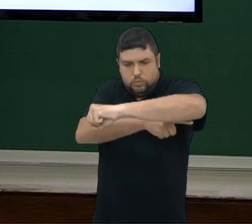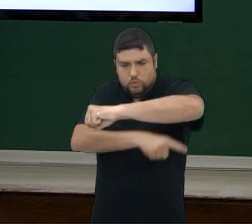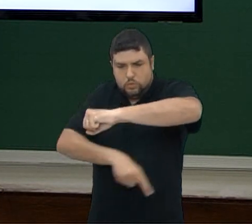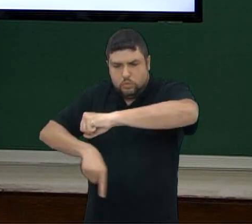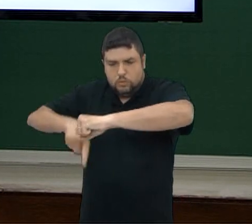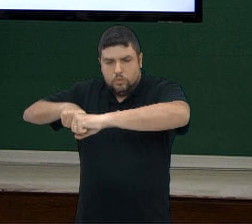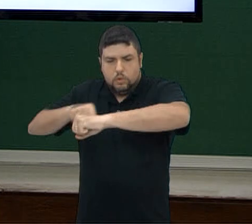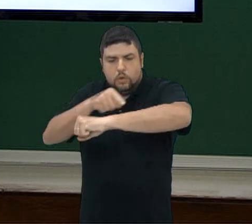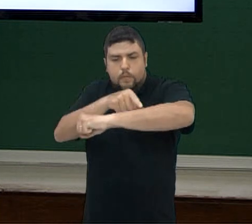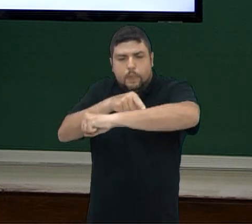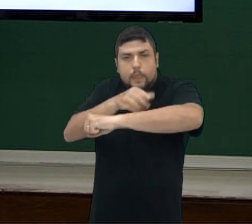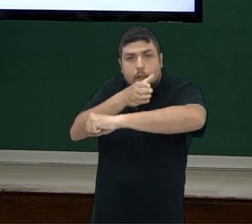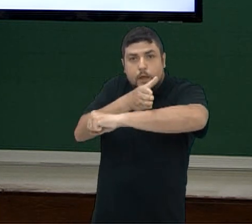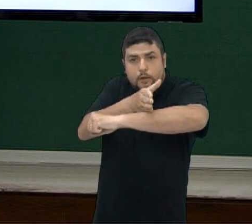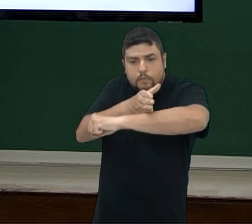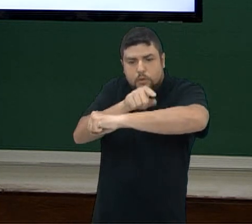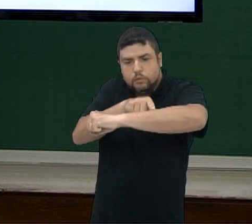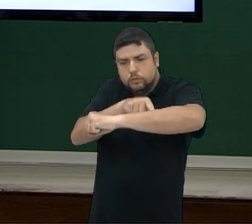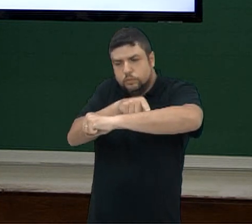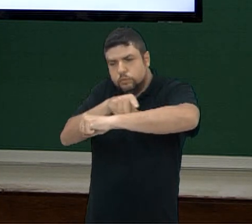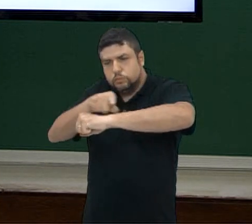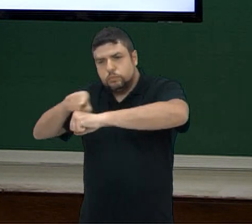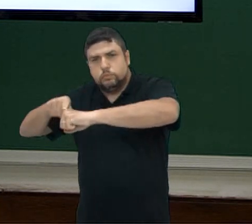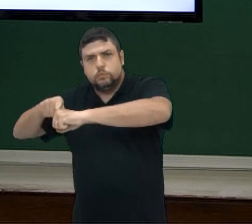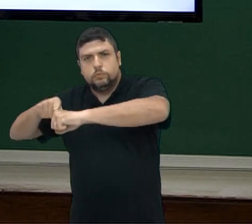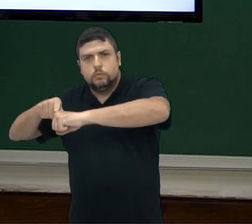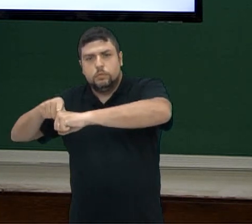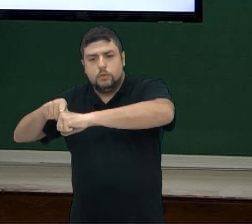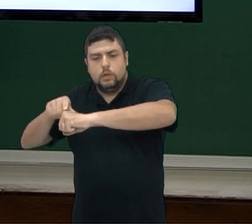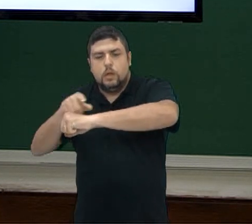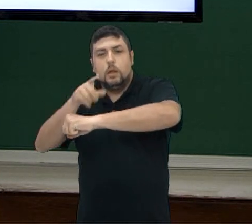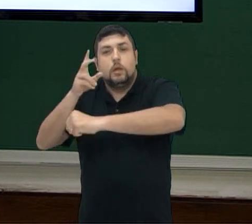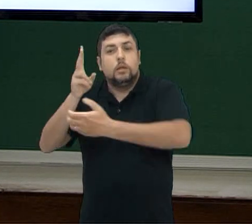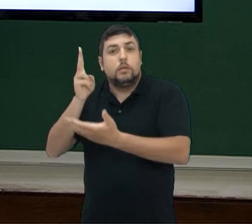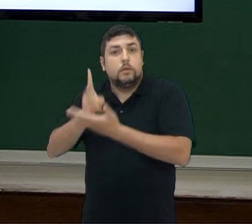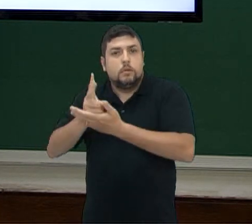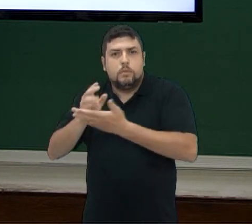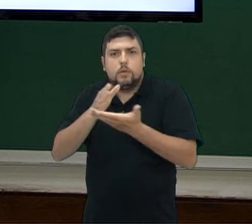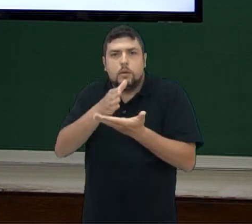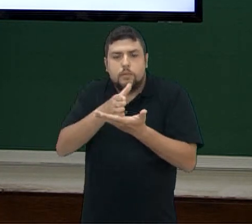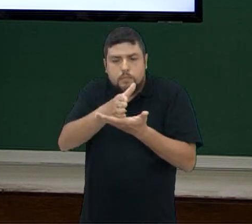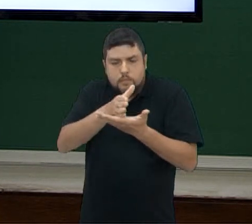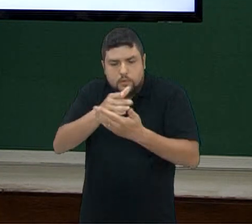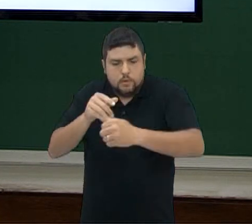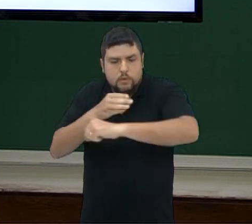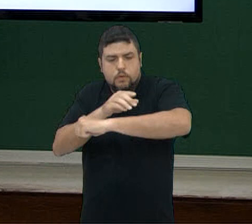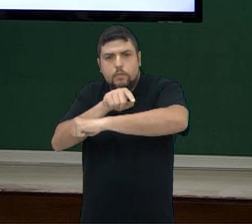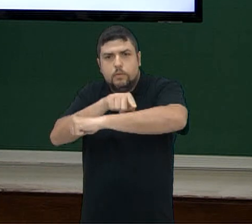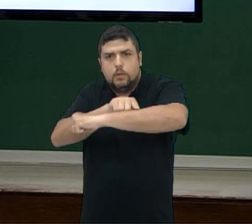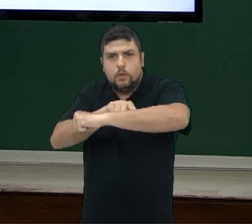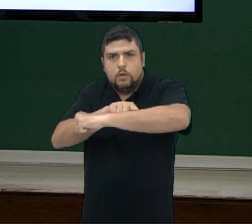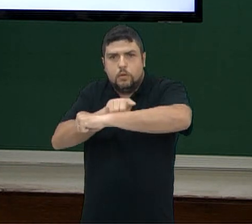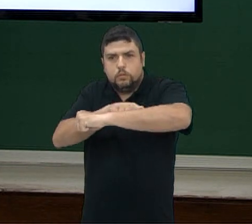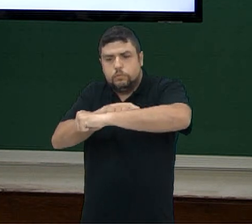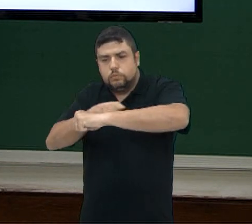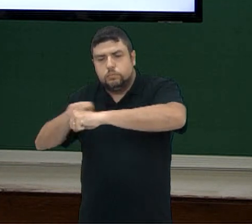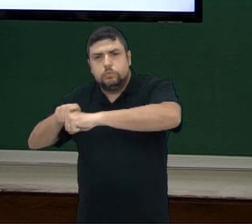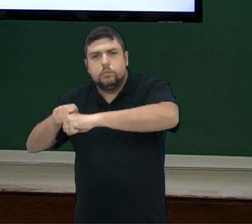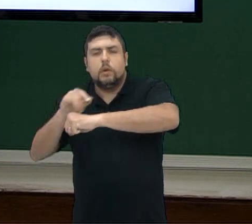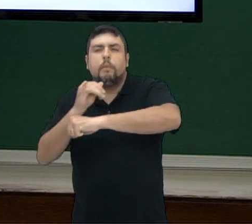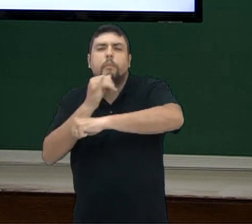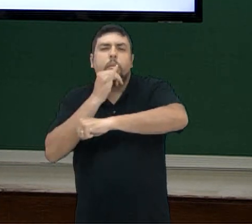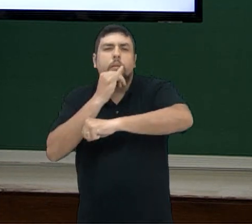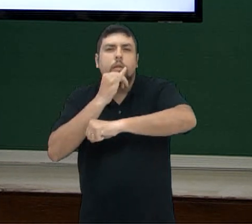vai até um ponto dessa circunferência. Essa medida é sempre a mesma. Eu sempre gosto de dar o exemplo, os raios da